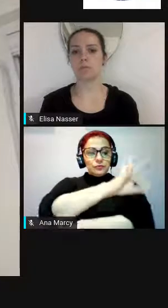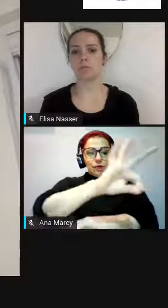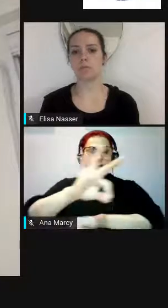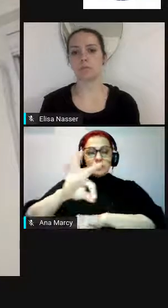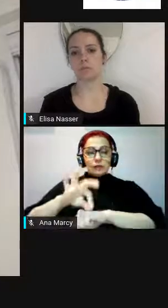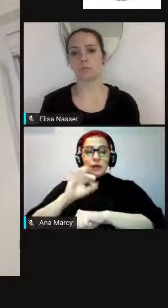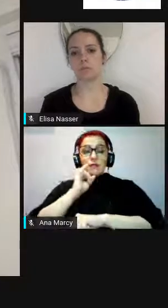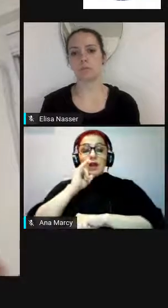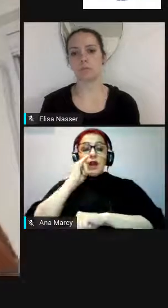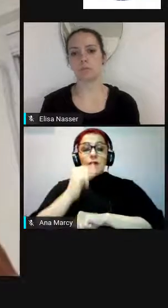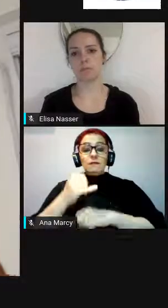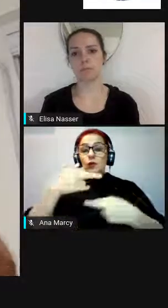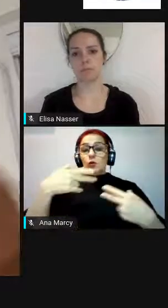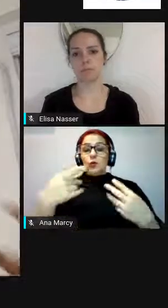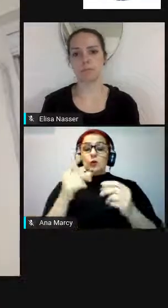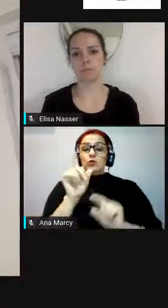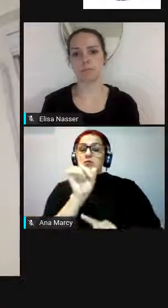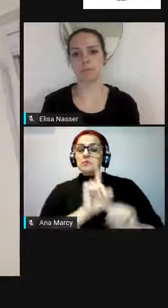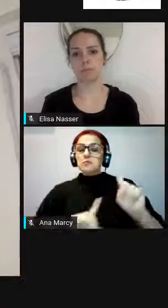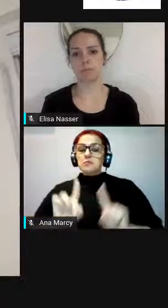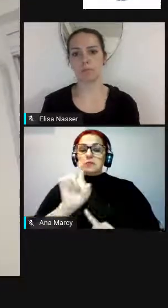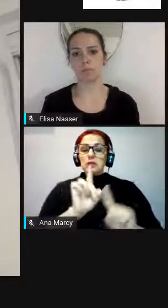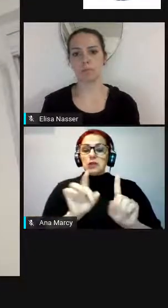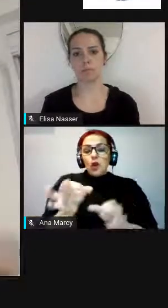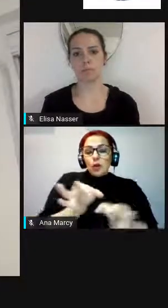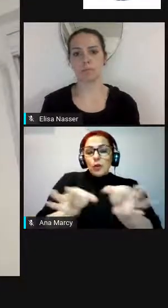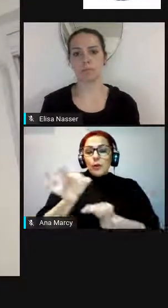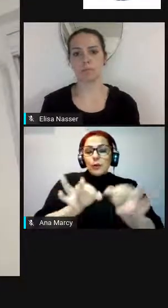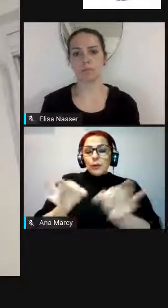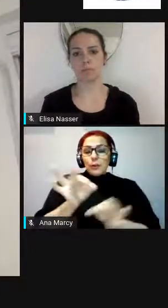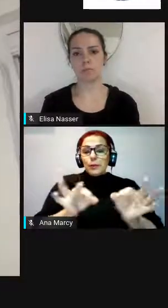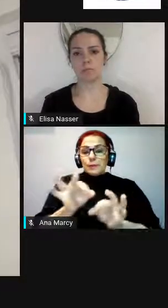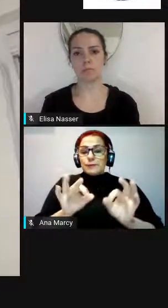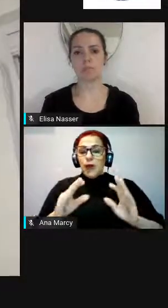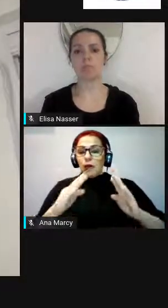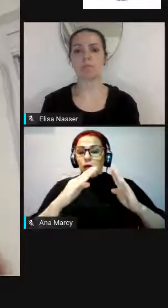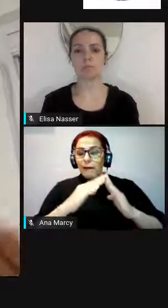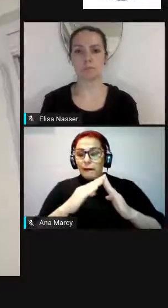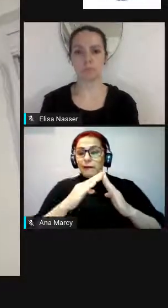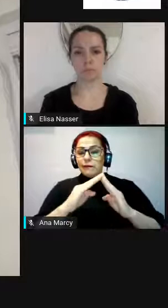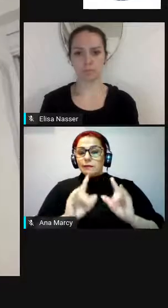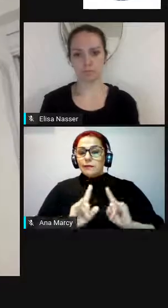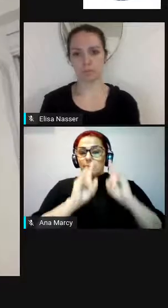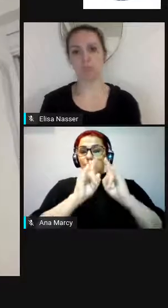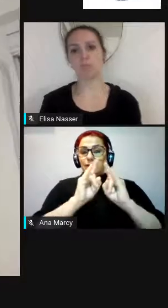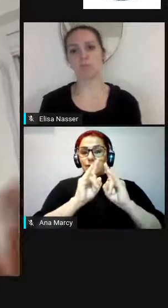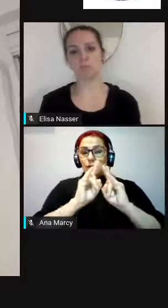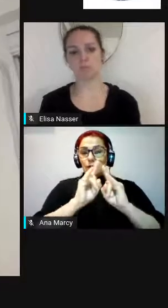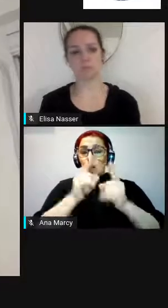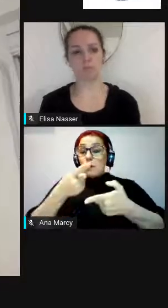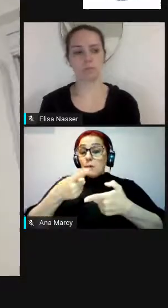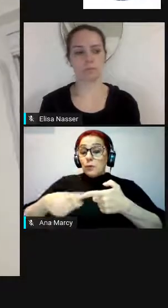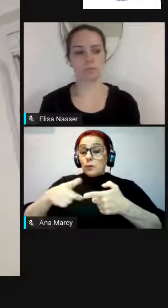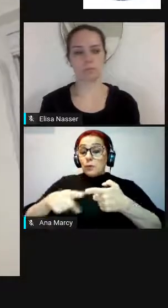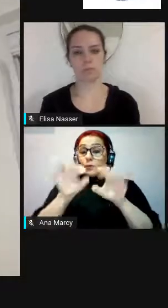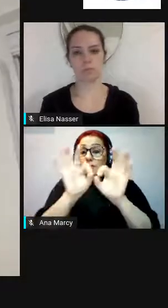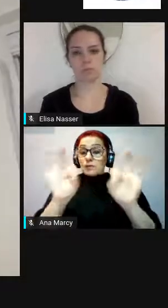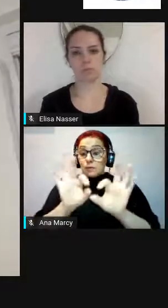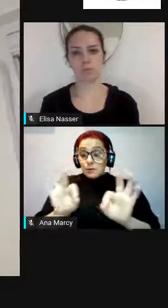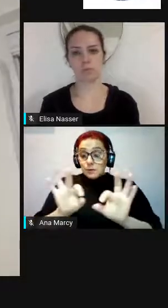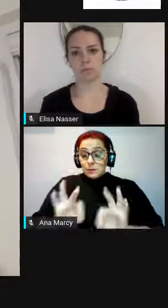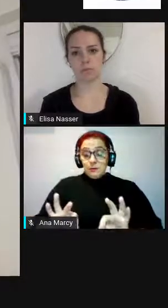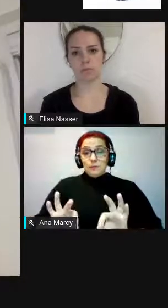vai te dar várias soluções para tu melhor adequar o planejamento do teu imóvel e tudo não são problemas aparentemente simples